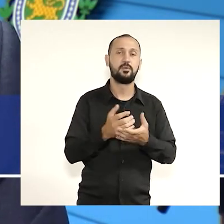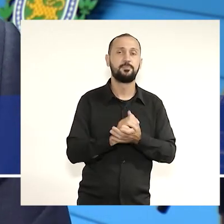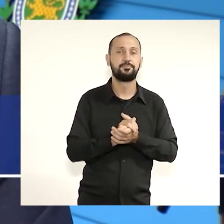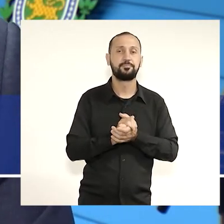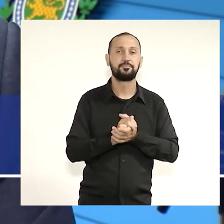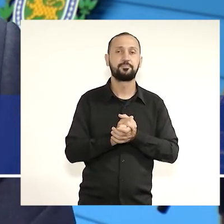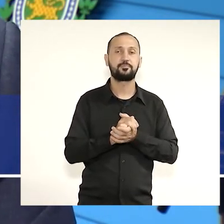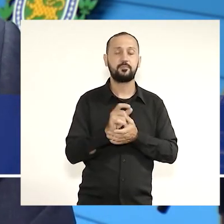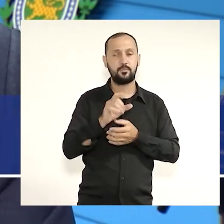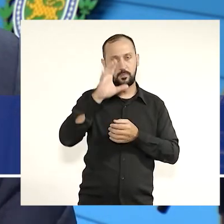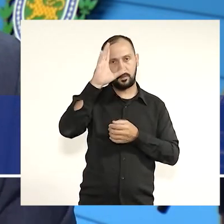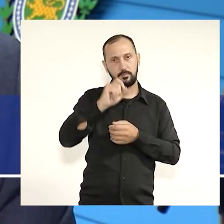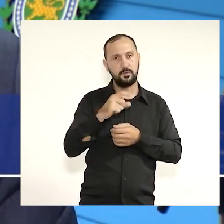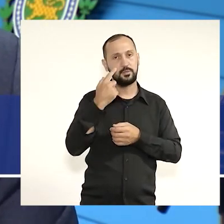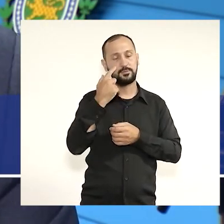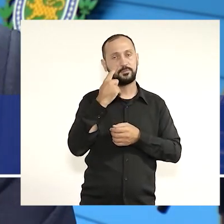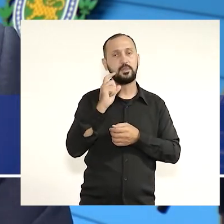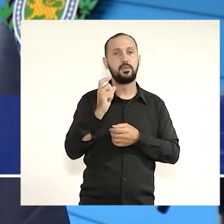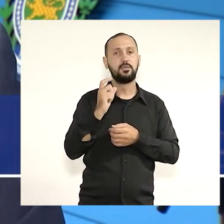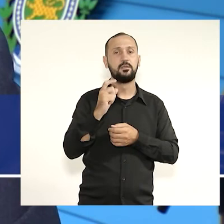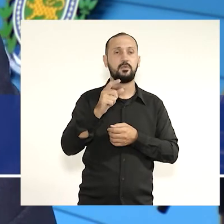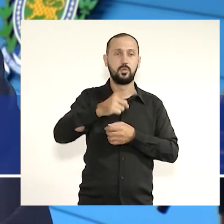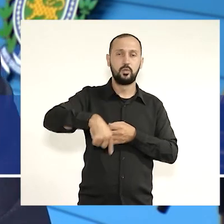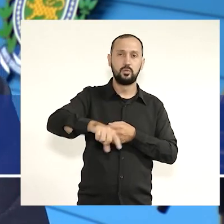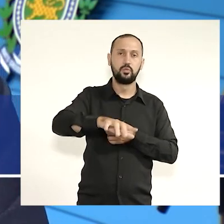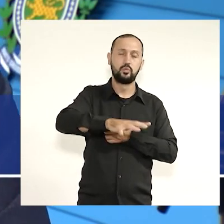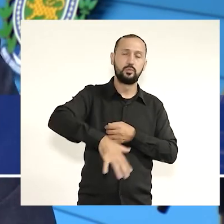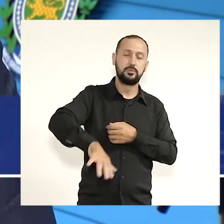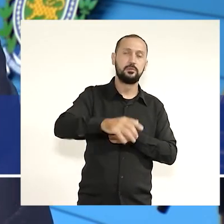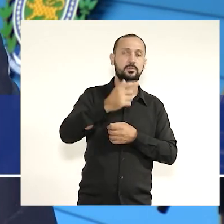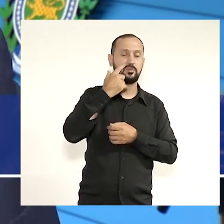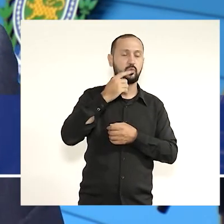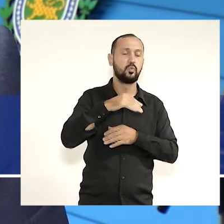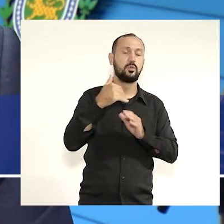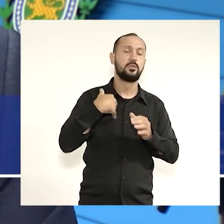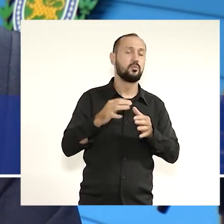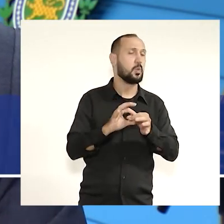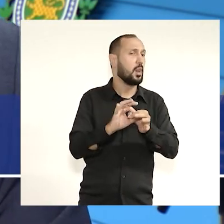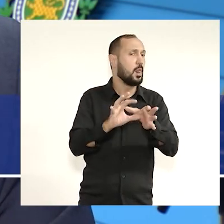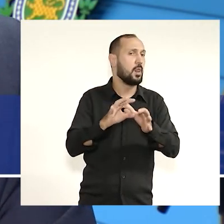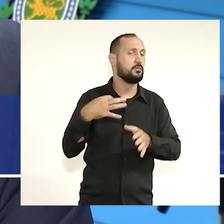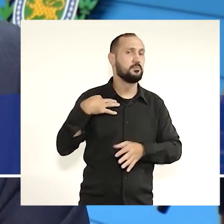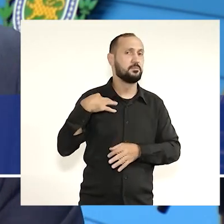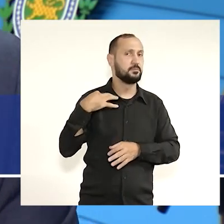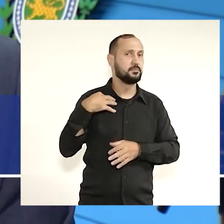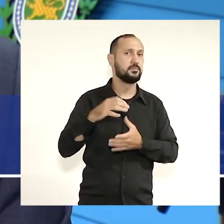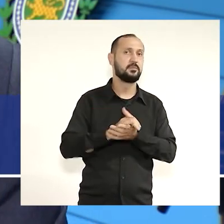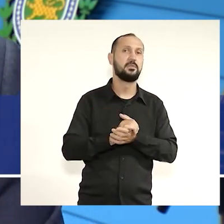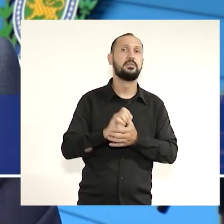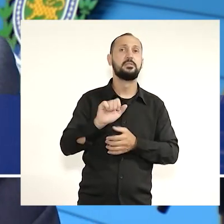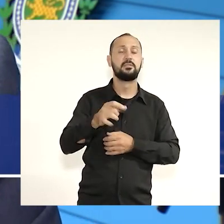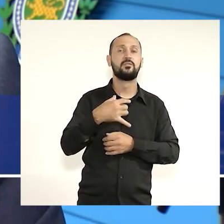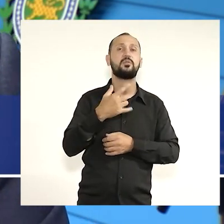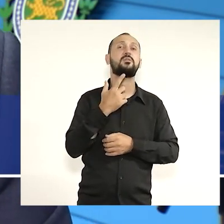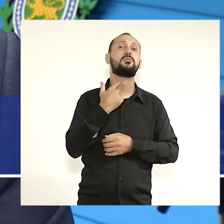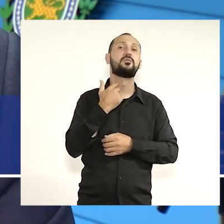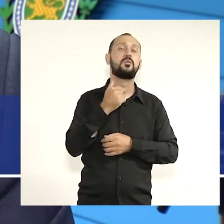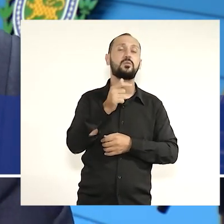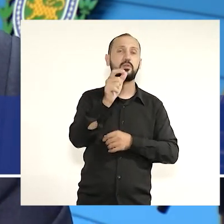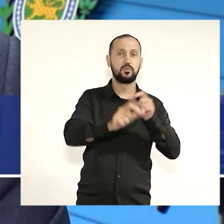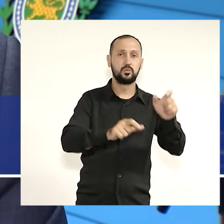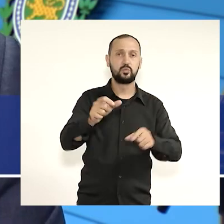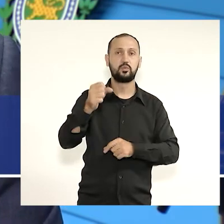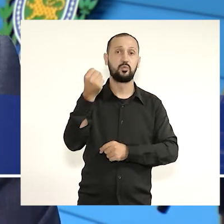mas essa decisão será tomada pelos demais colegas e eu estou à disposição, se for da vontade